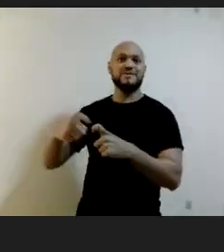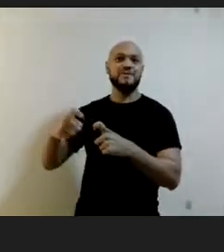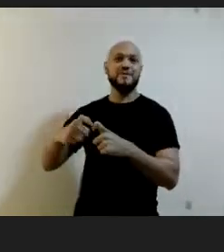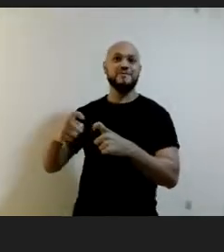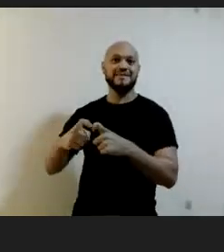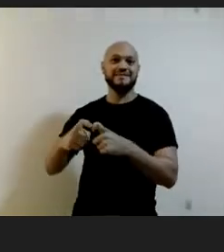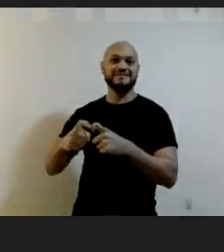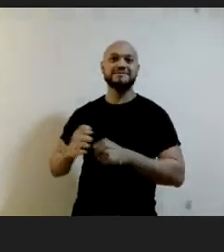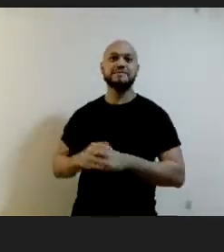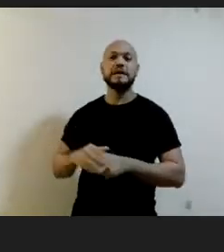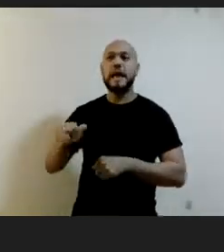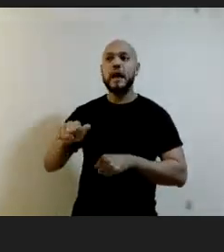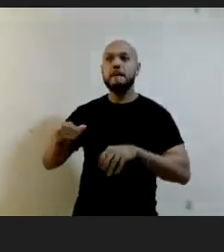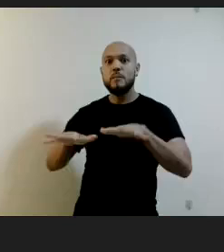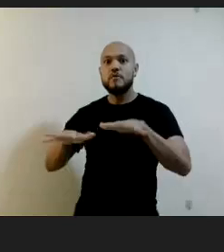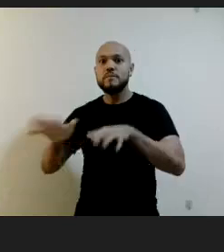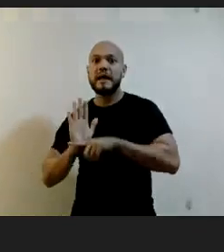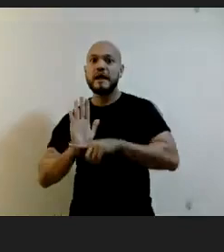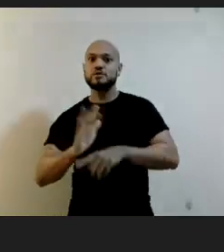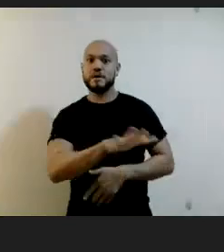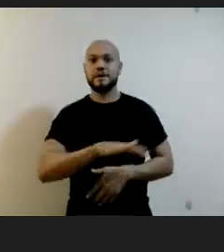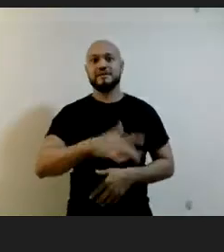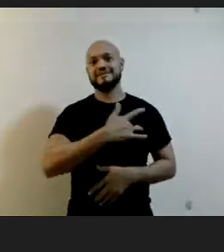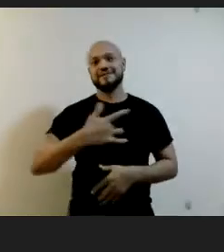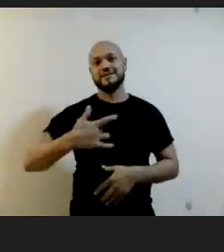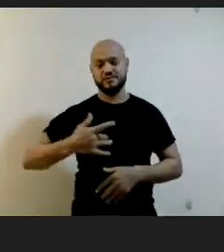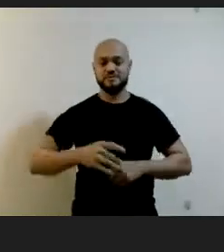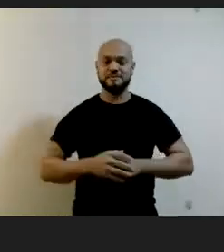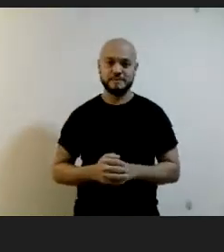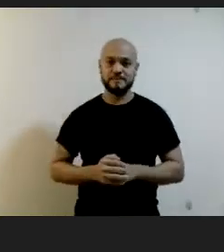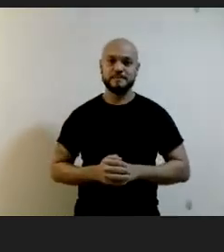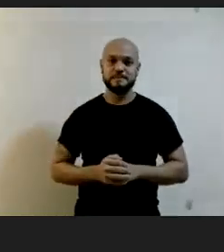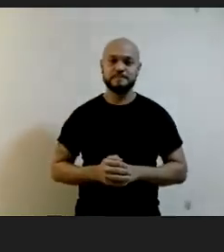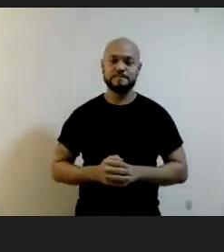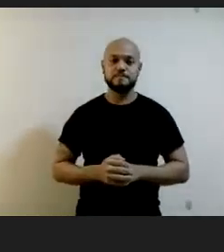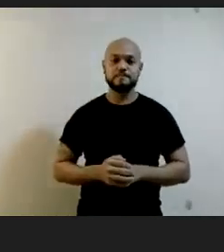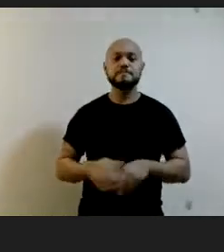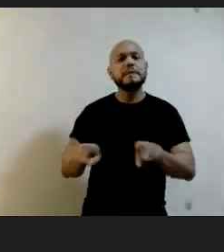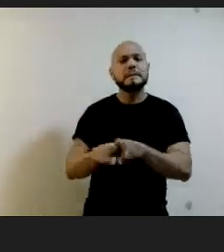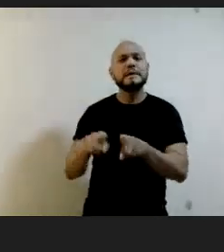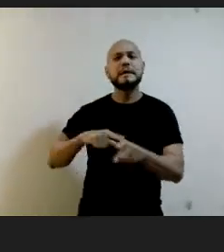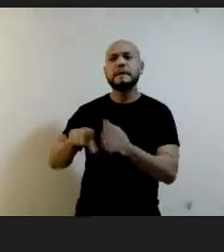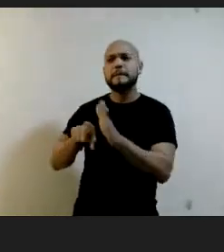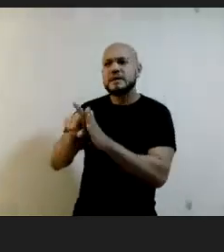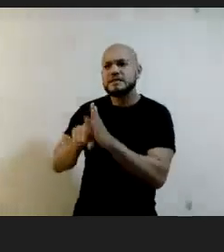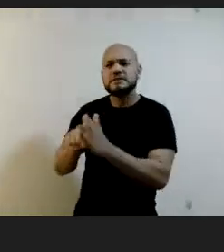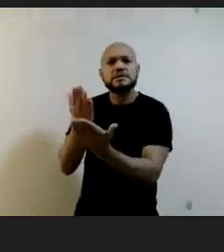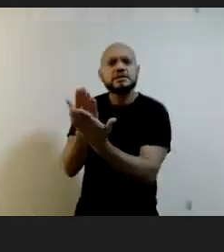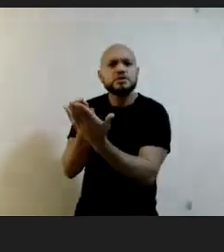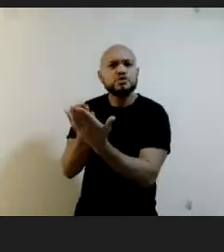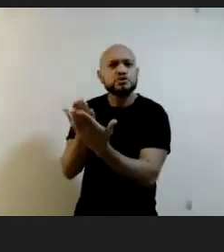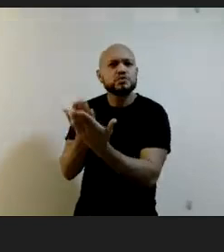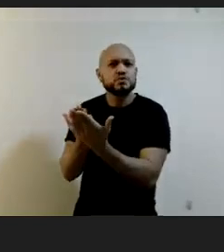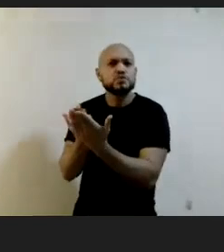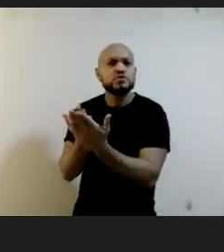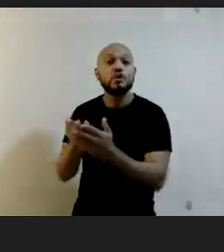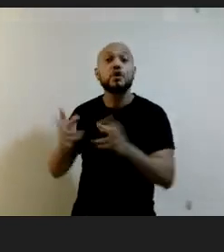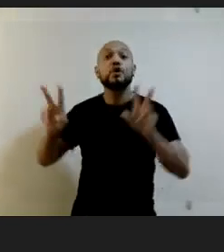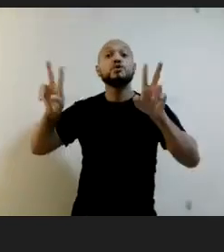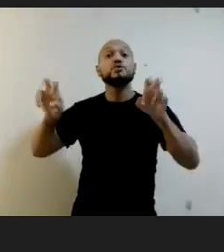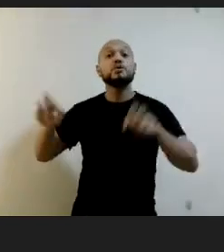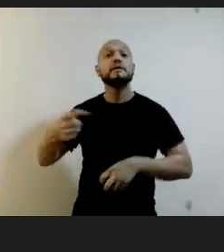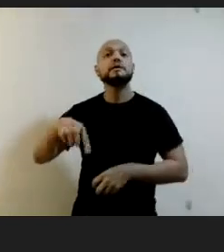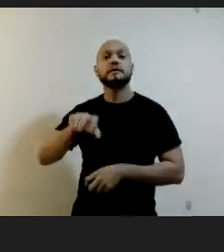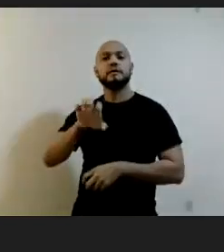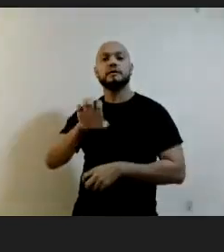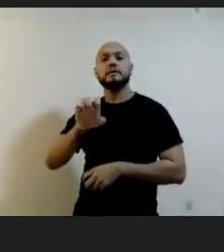à saúde, não é? Tem estudos também sobre espiritualidade,